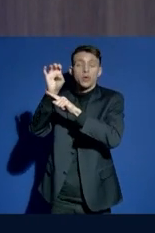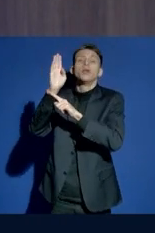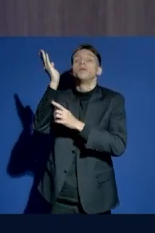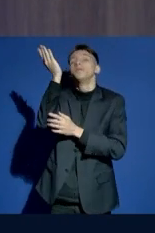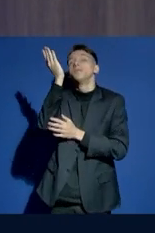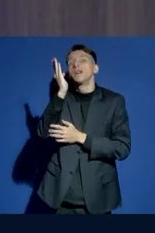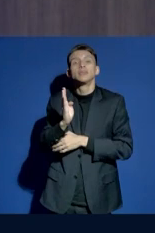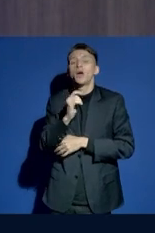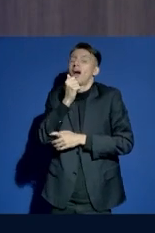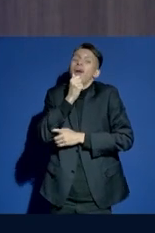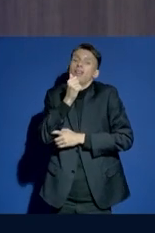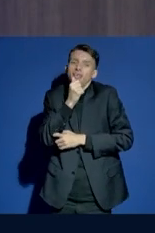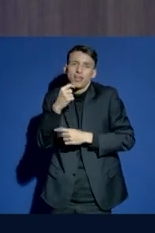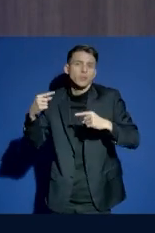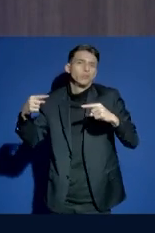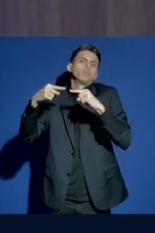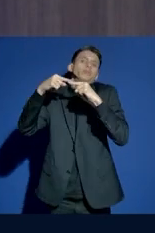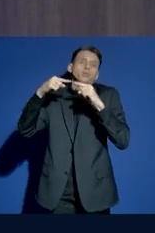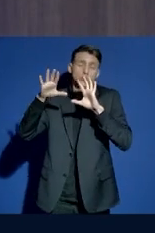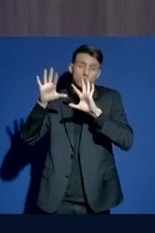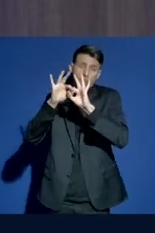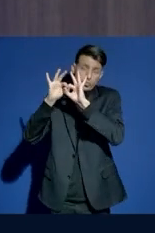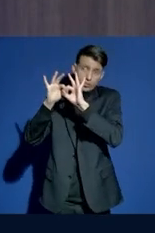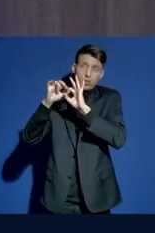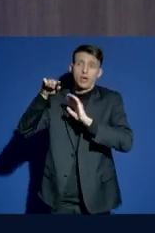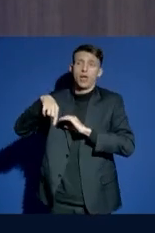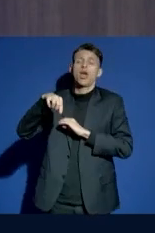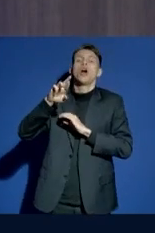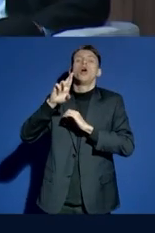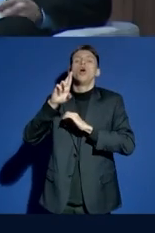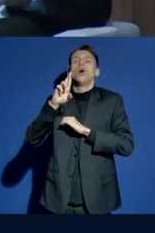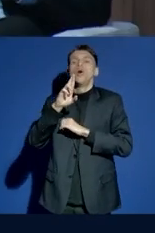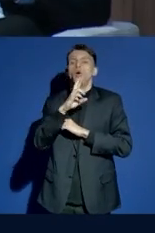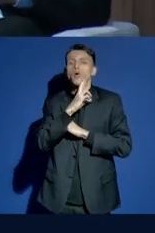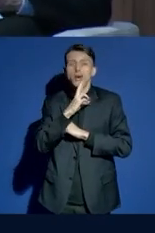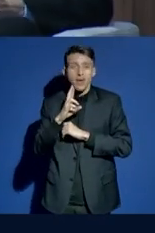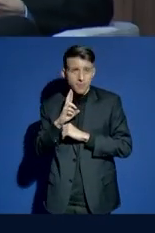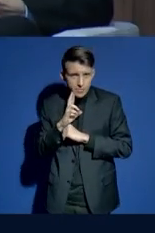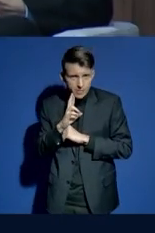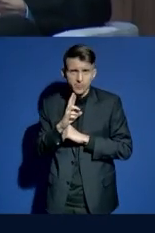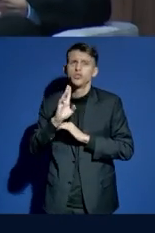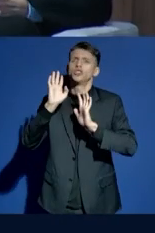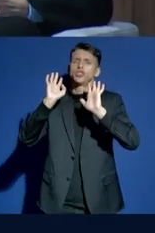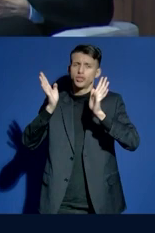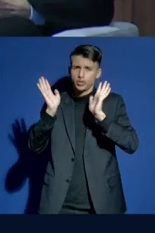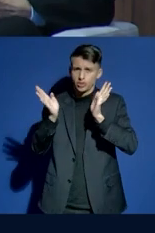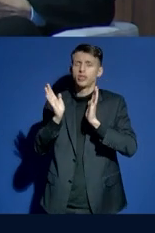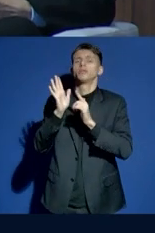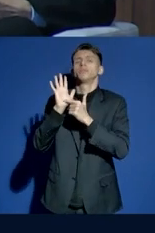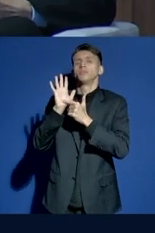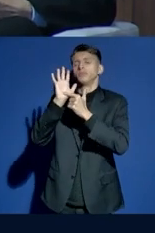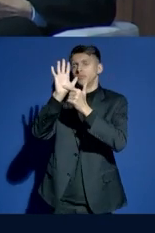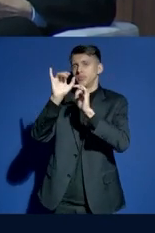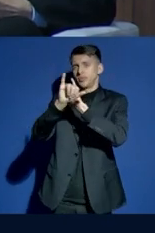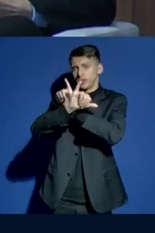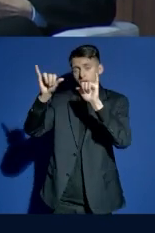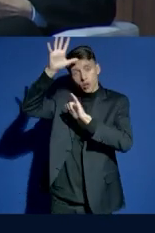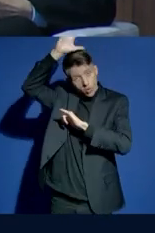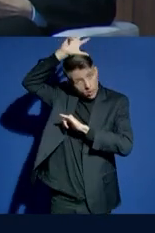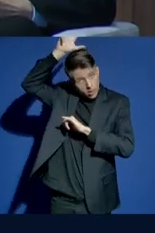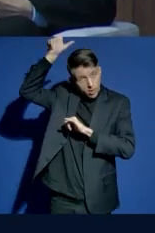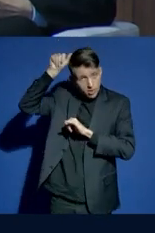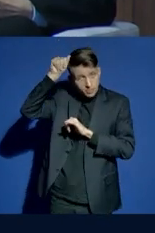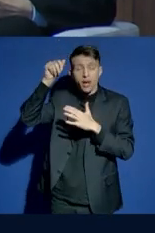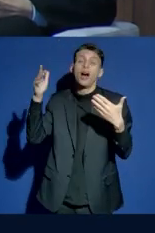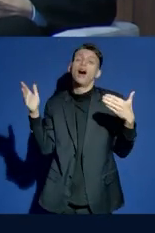no sistema integrado interligado nacional que é o estado de Roraima então dê uma ordem de serviço para a linha de Manaus a Roraima